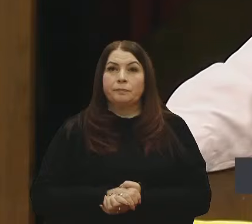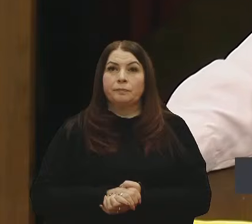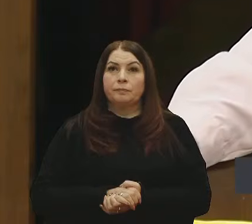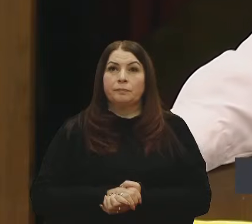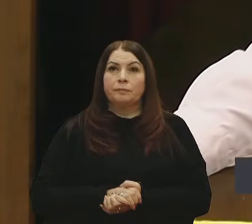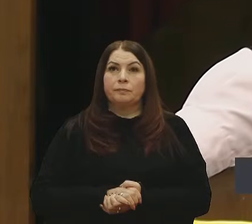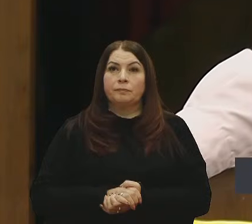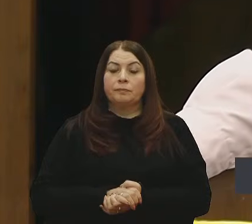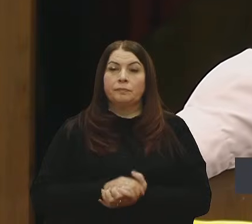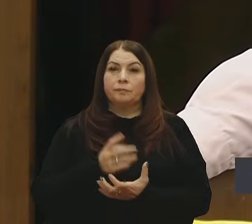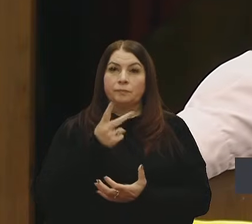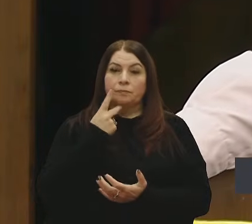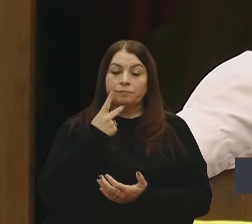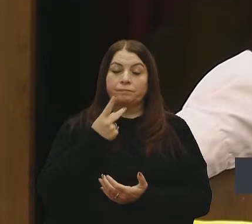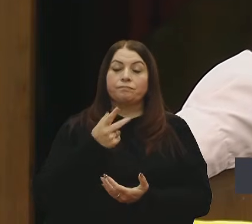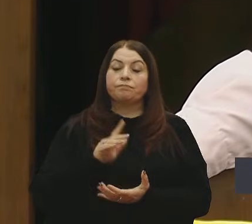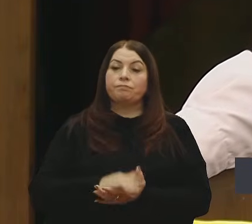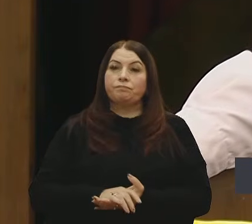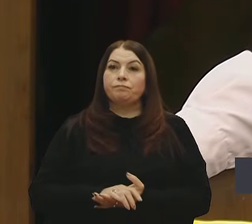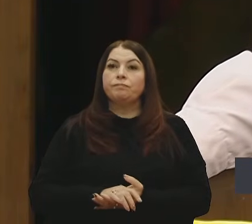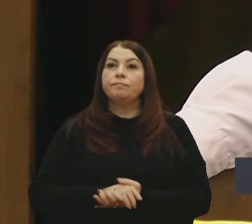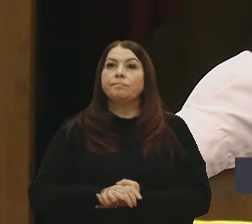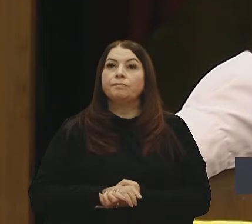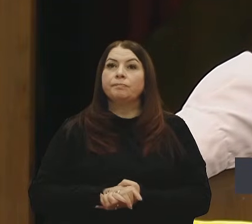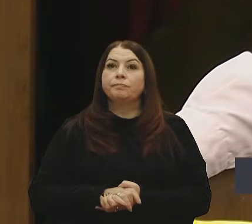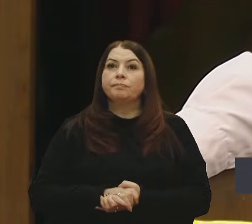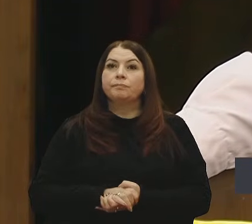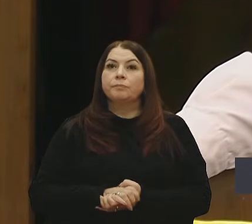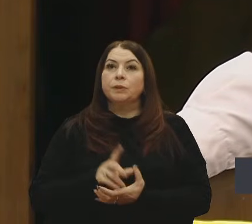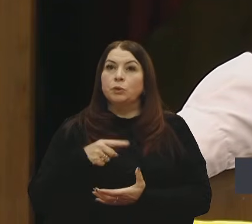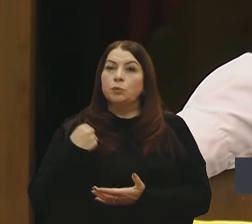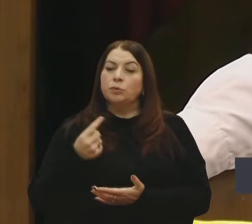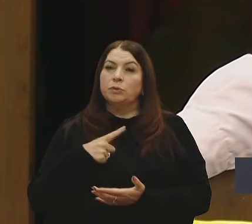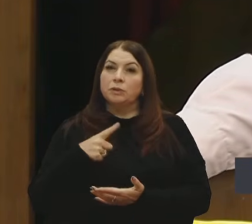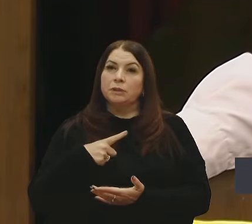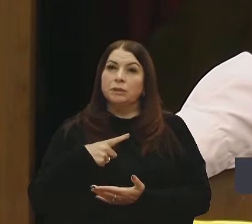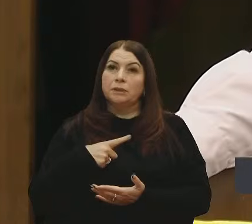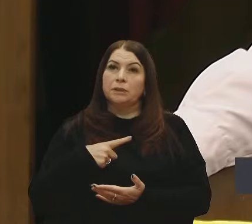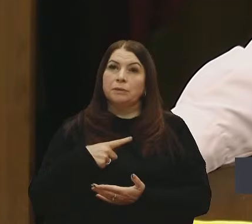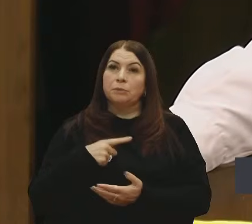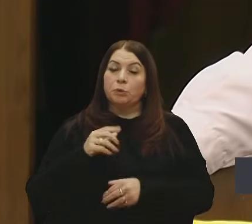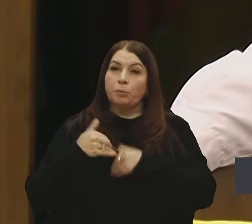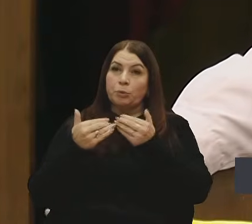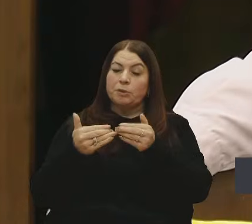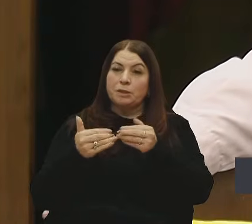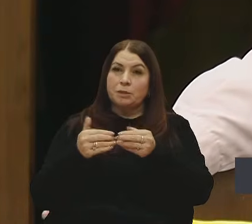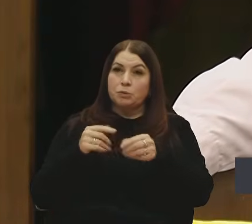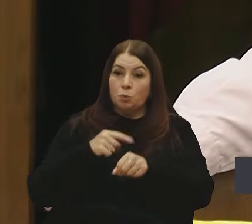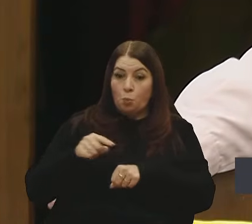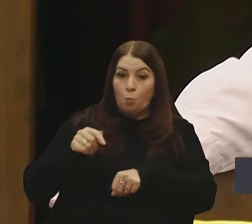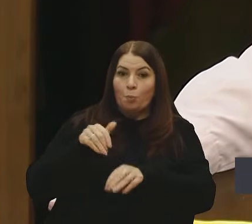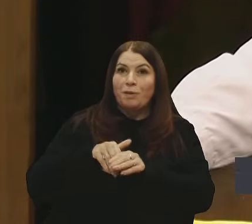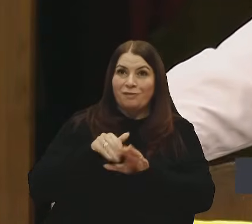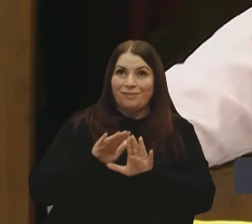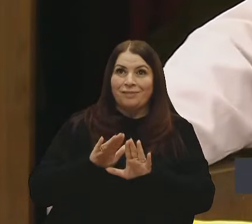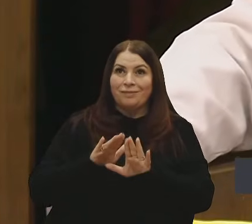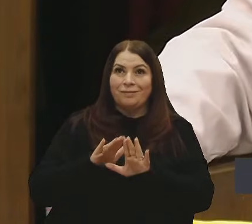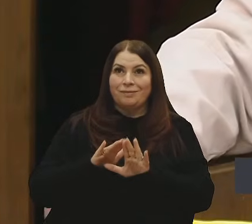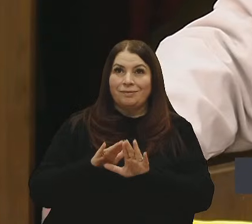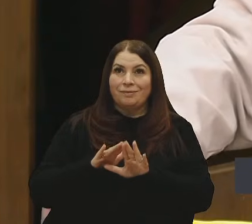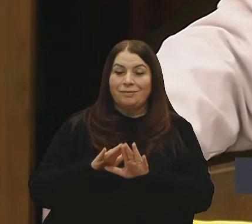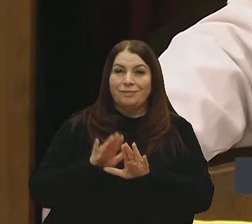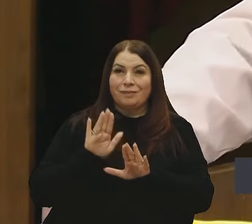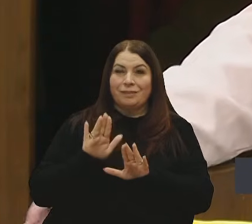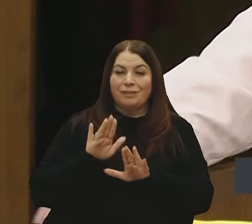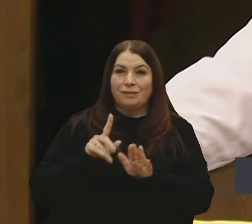O que eu quero dizer é o seguinte, que nós temos que agora, a gente está num processo eleitoral, e já eu vou deixar